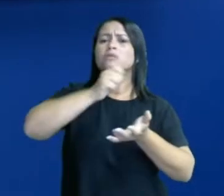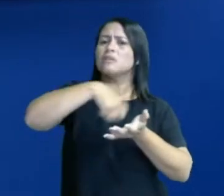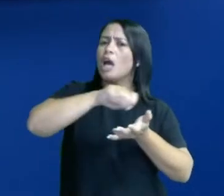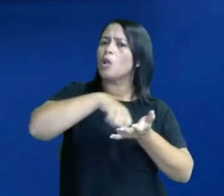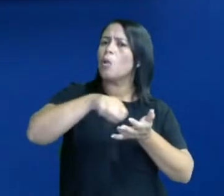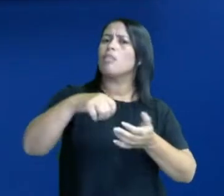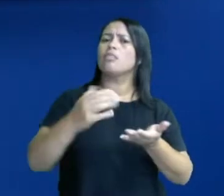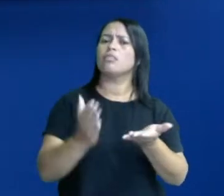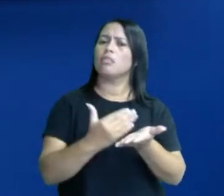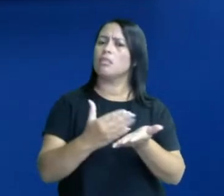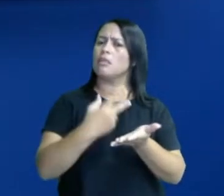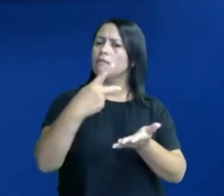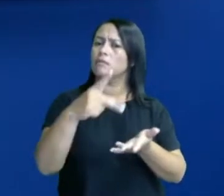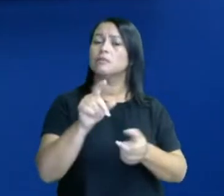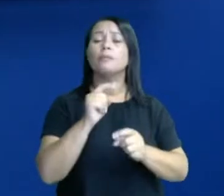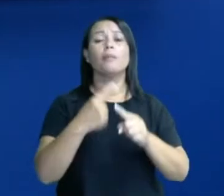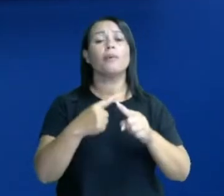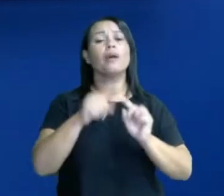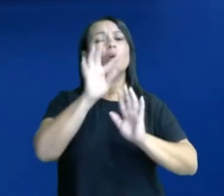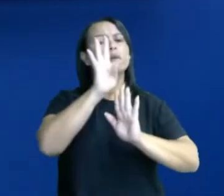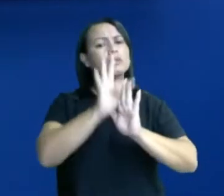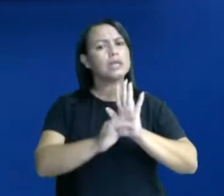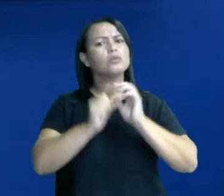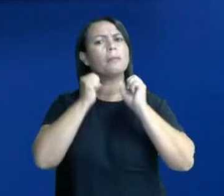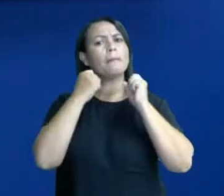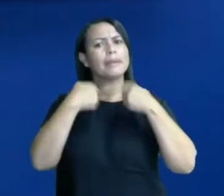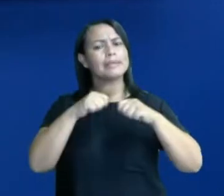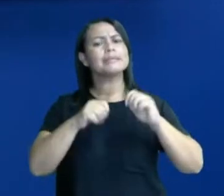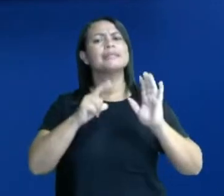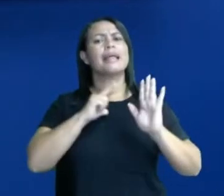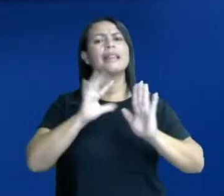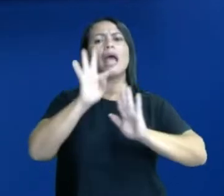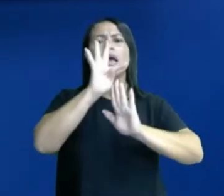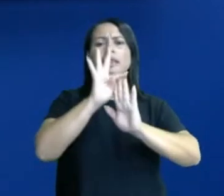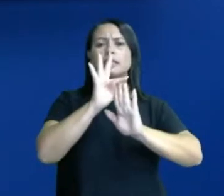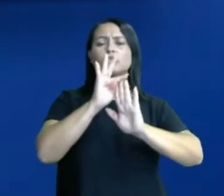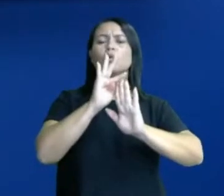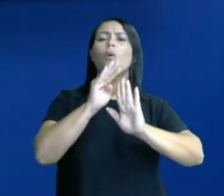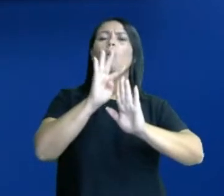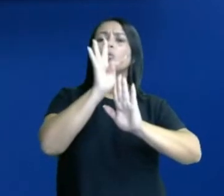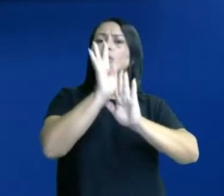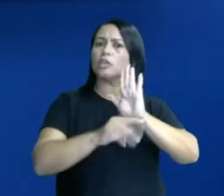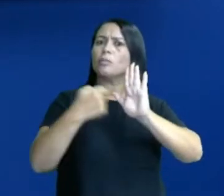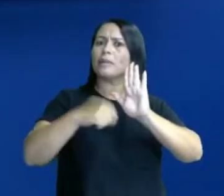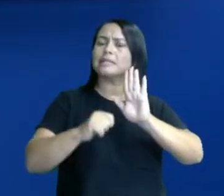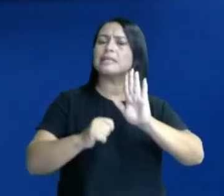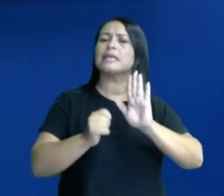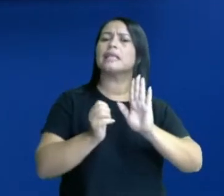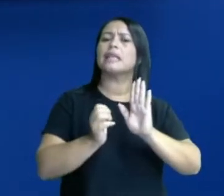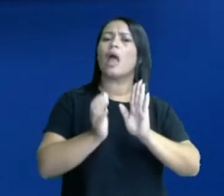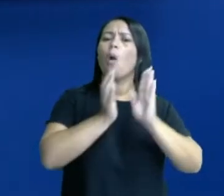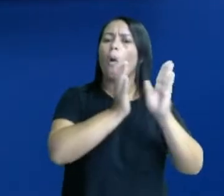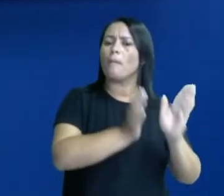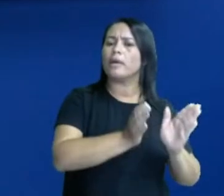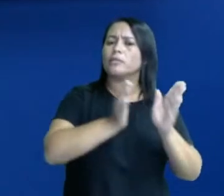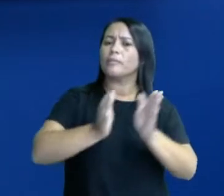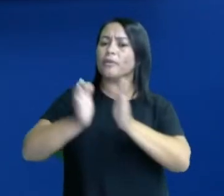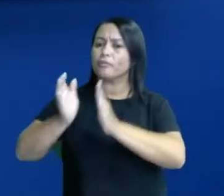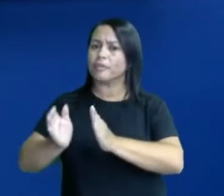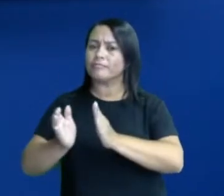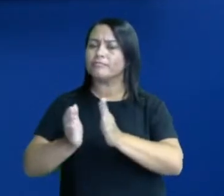caderno de vocês que o texto ele precisa ter início, meio e fim. No início, eu preciso